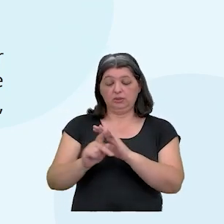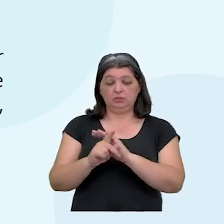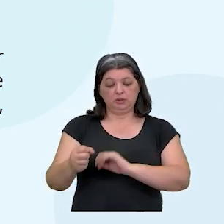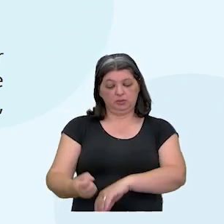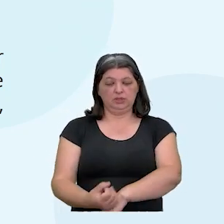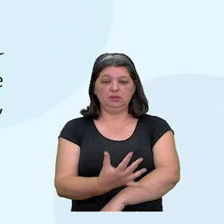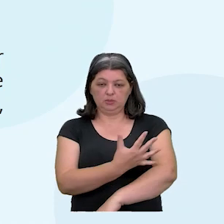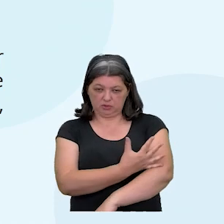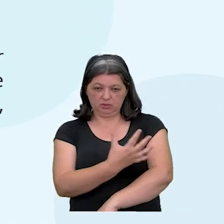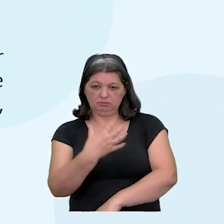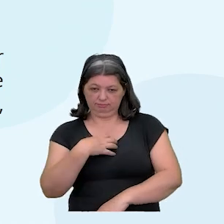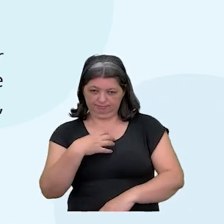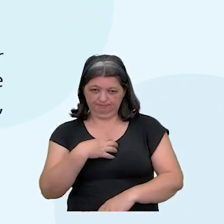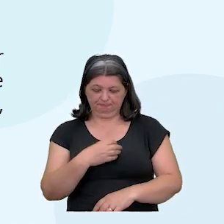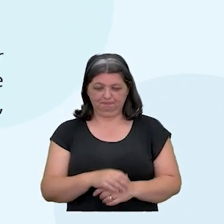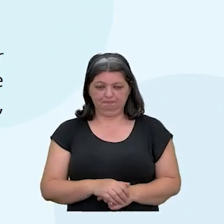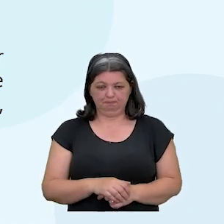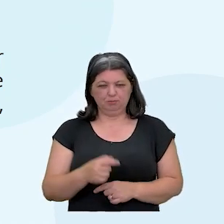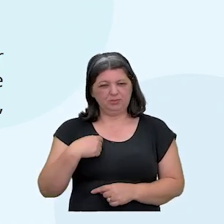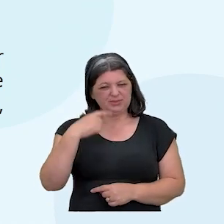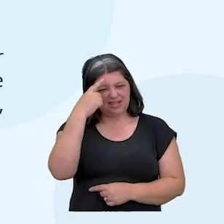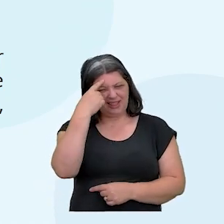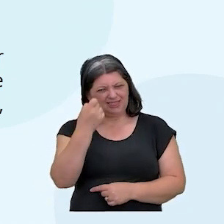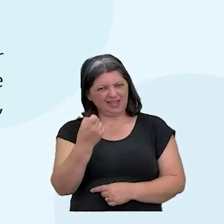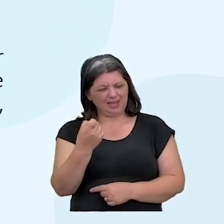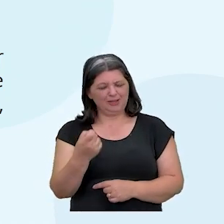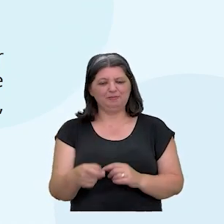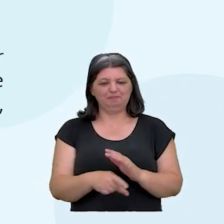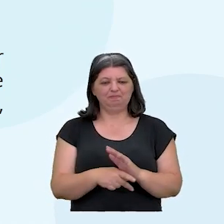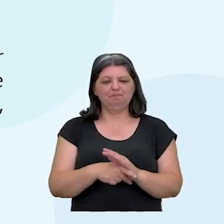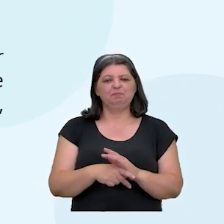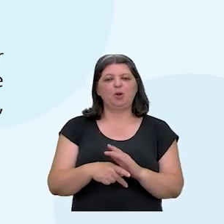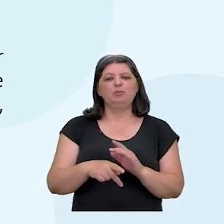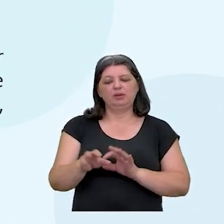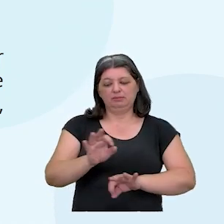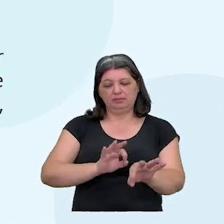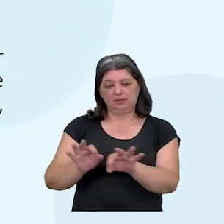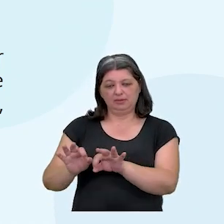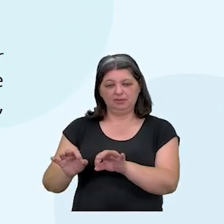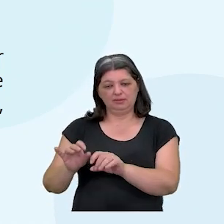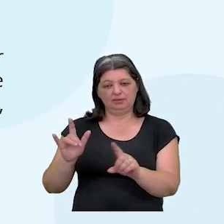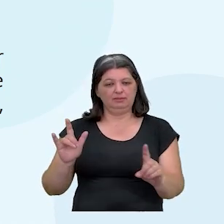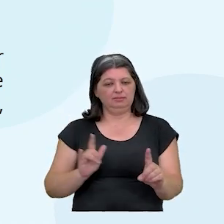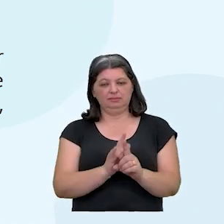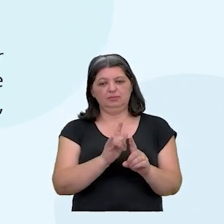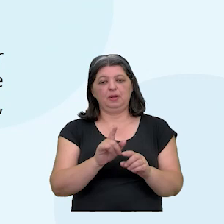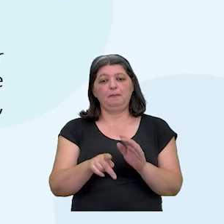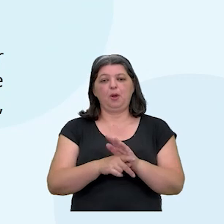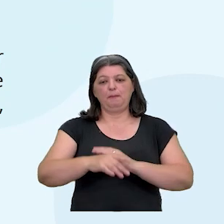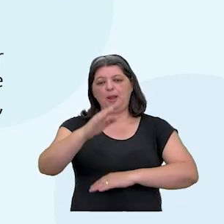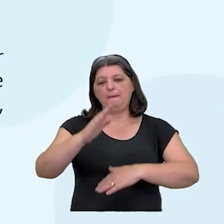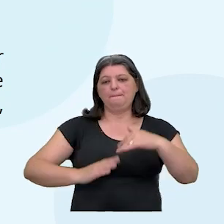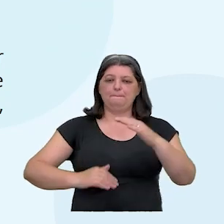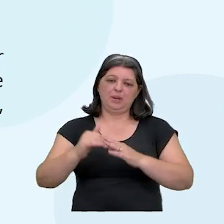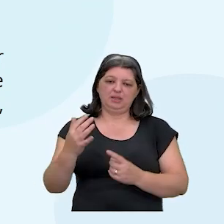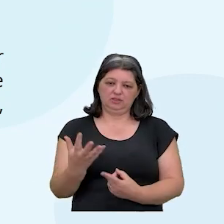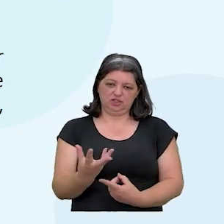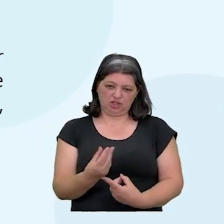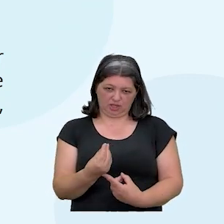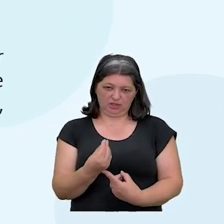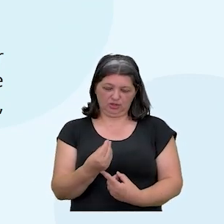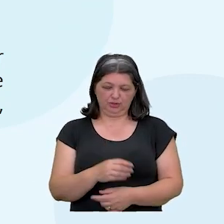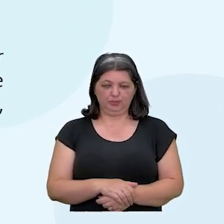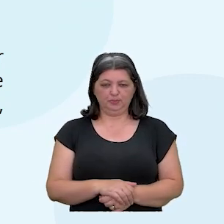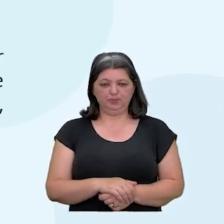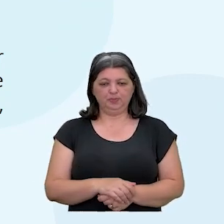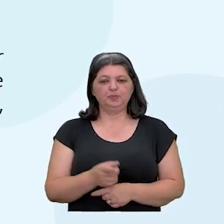e sensações. Você está vendendo uma ideia, né? Construa seu fanzine considerando que esse é um exercício artístico que vai gerar